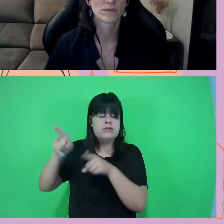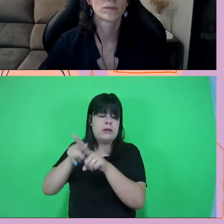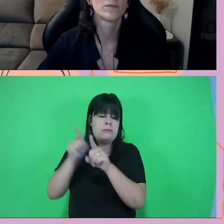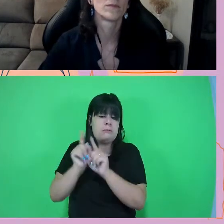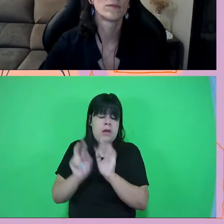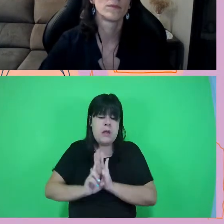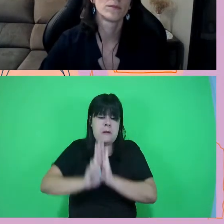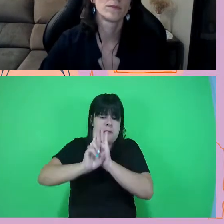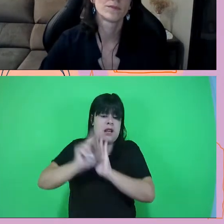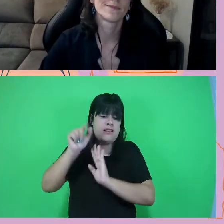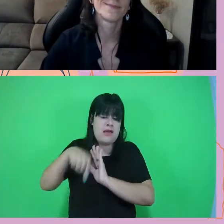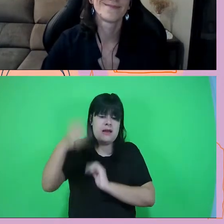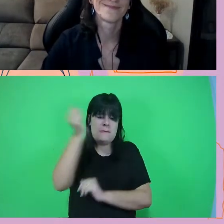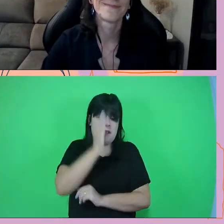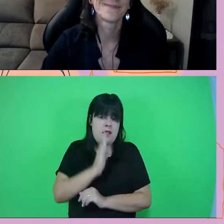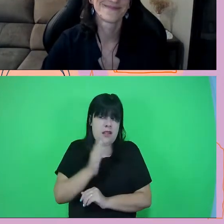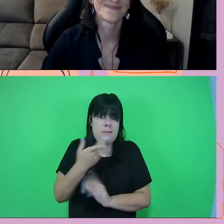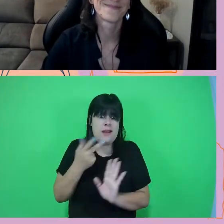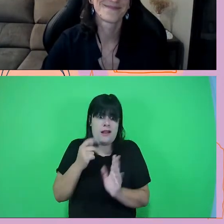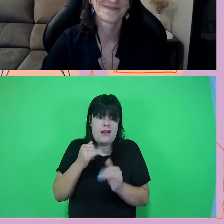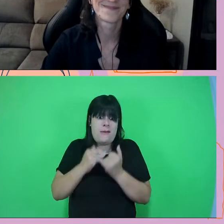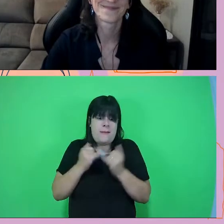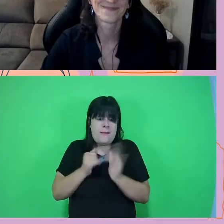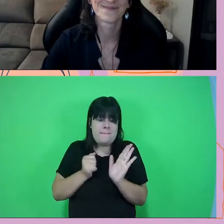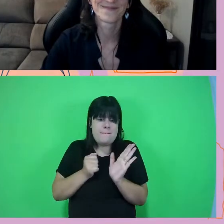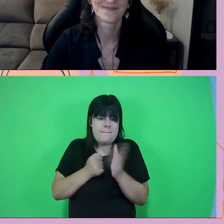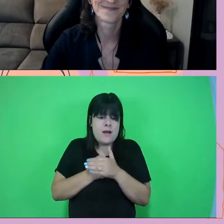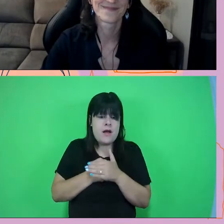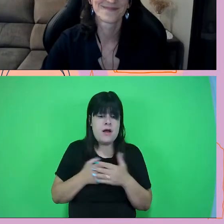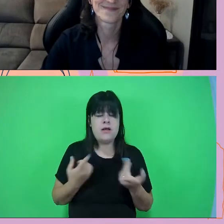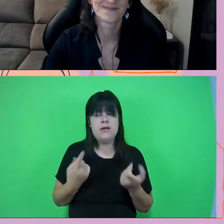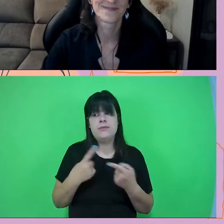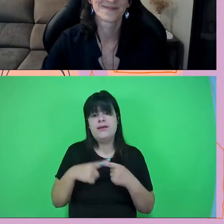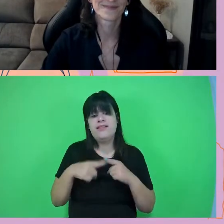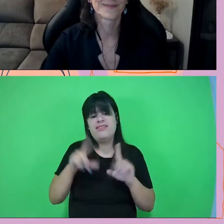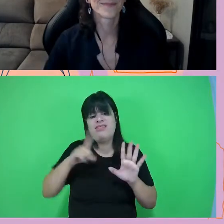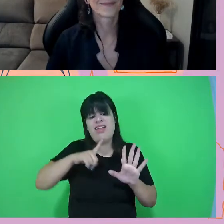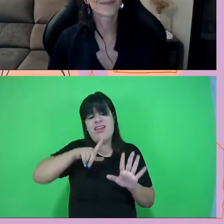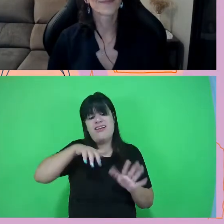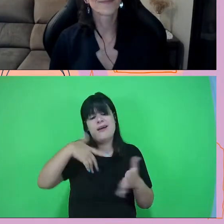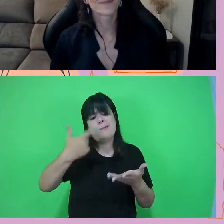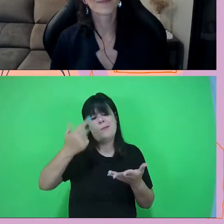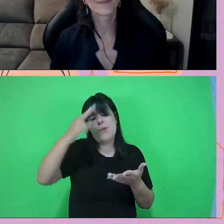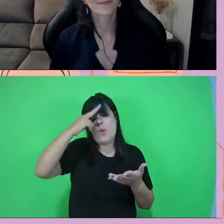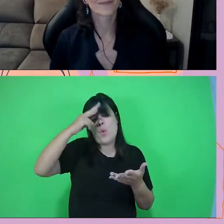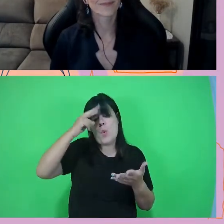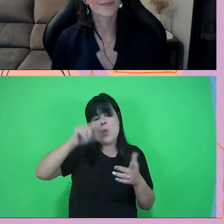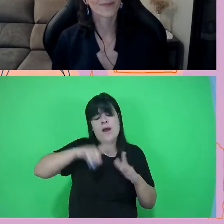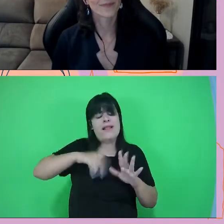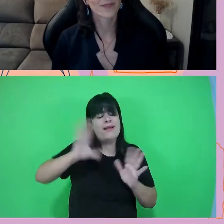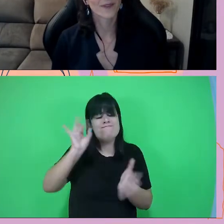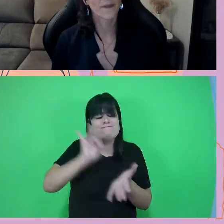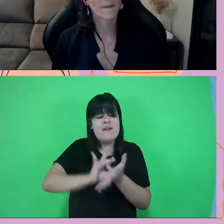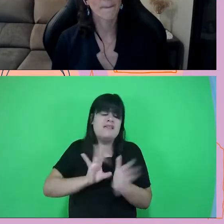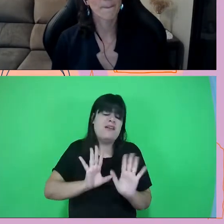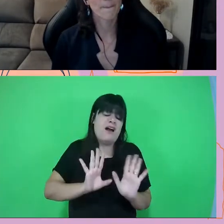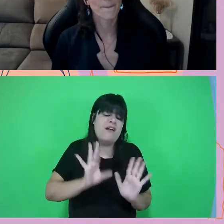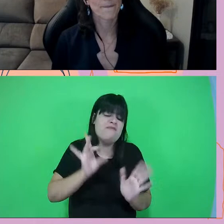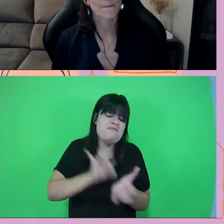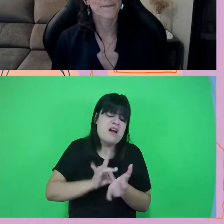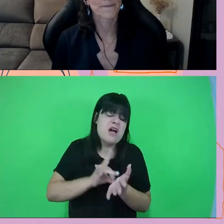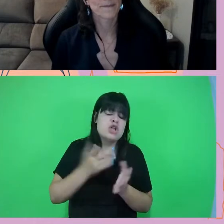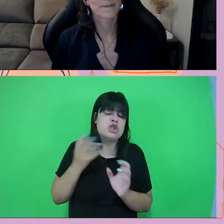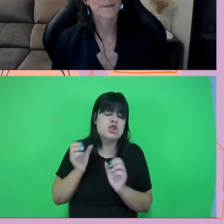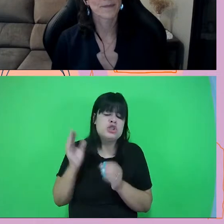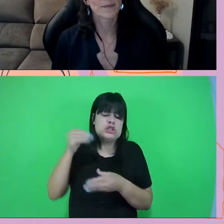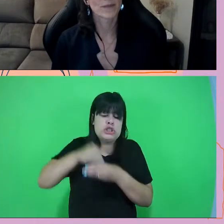né, clandestina, né, tanto é que existe uma lenda dentro do... Uma lenda não, na verdade é um fato, dentro do judô feminino,